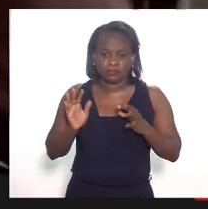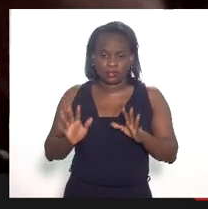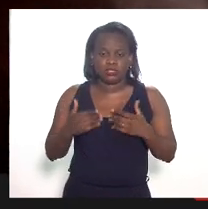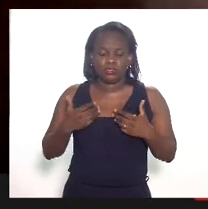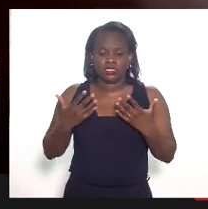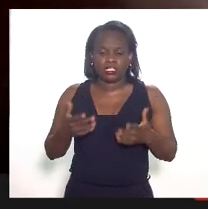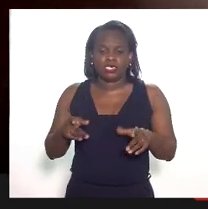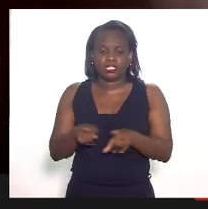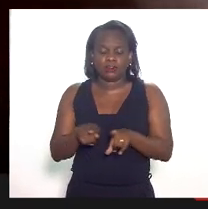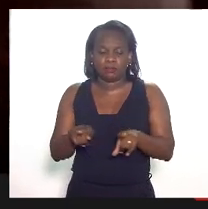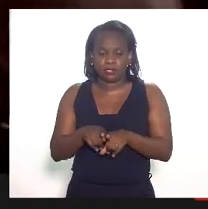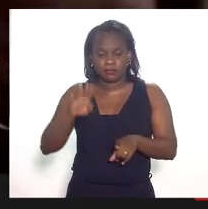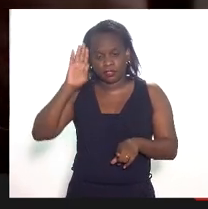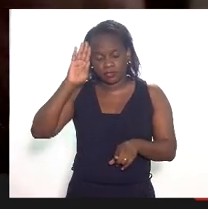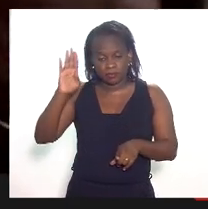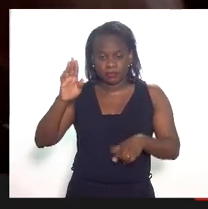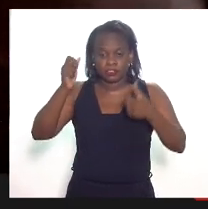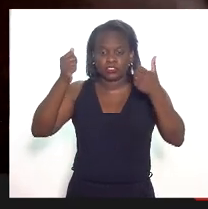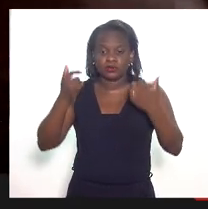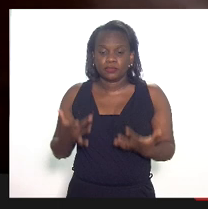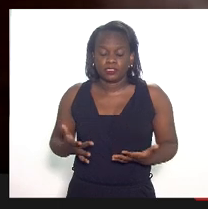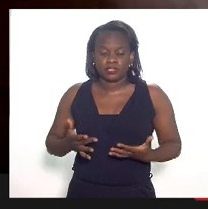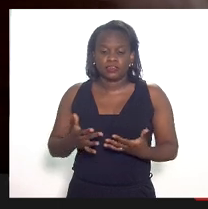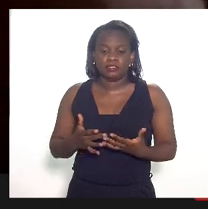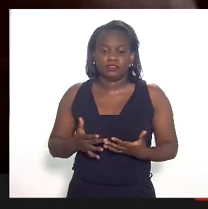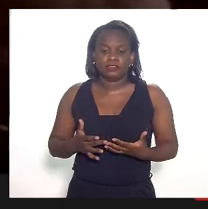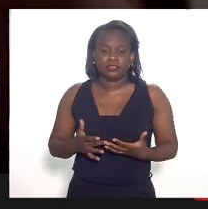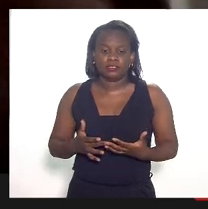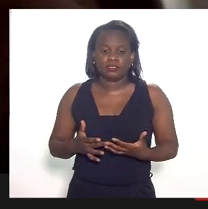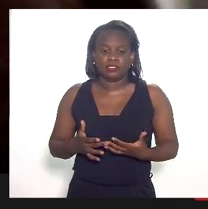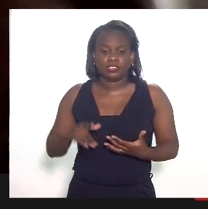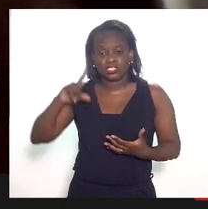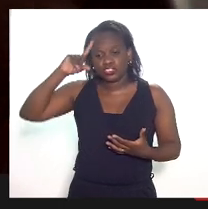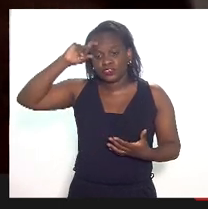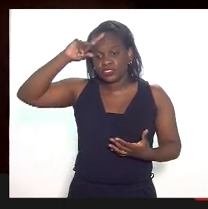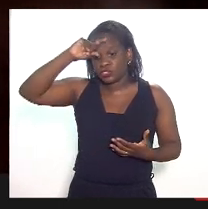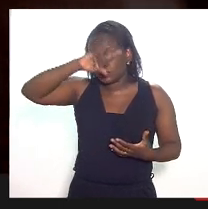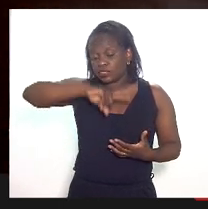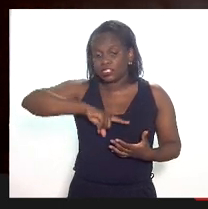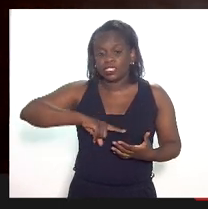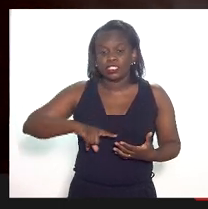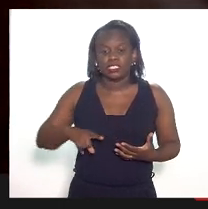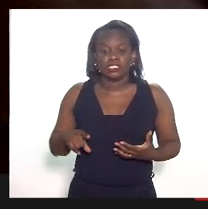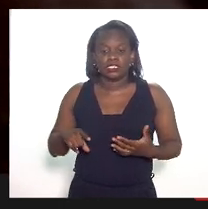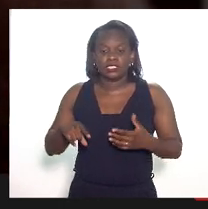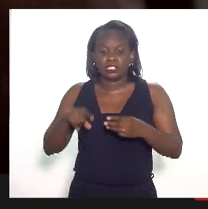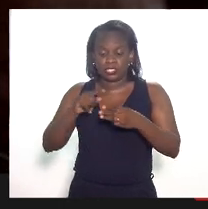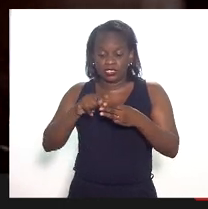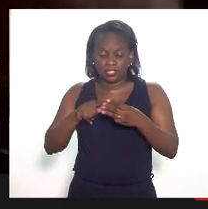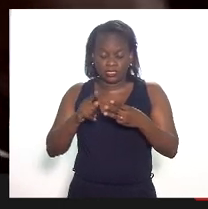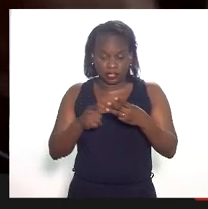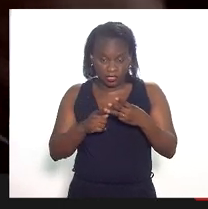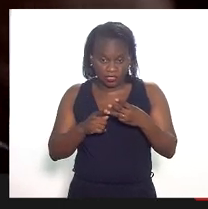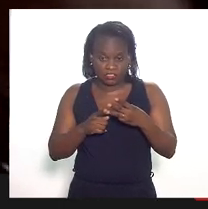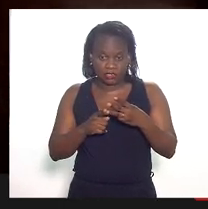eu queria principalmente destacar a dificuldade dos três